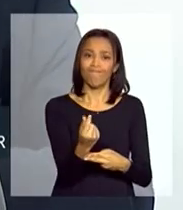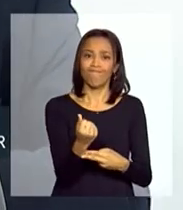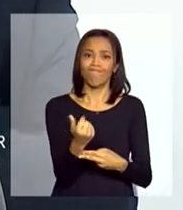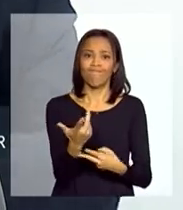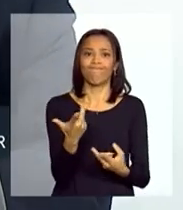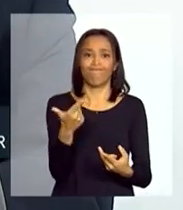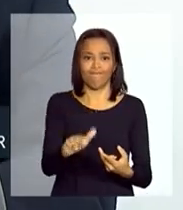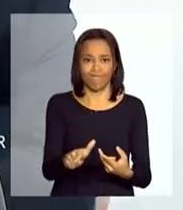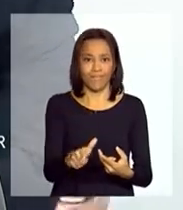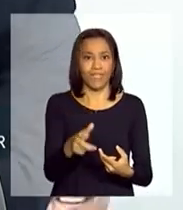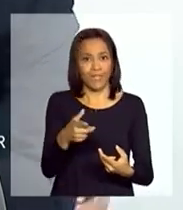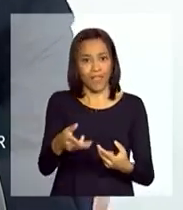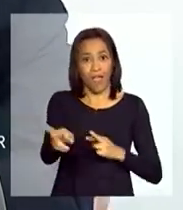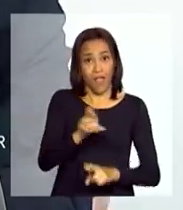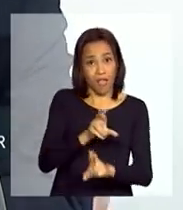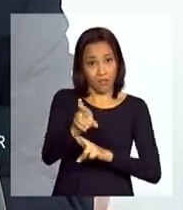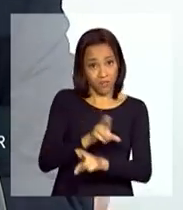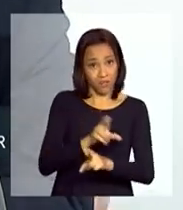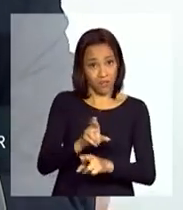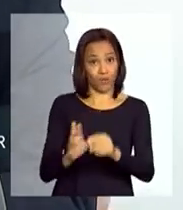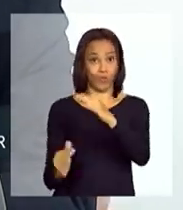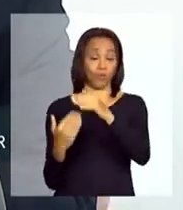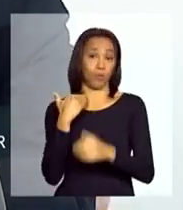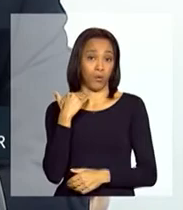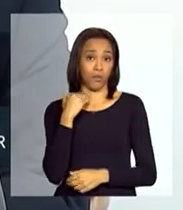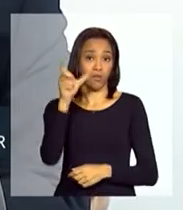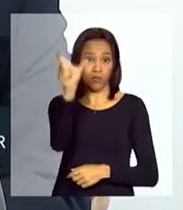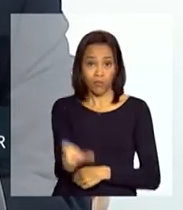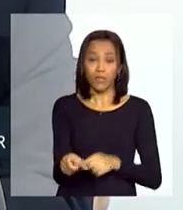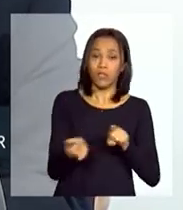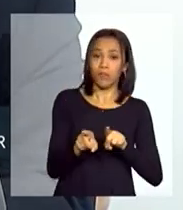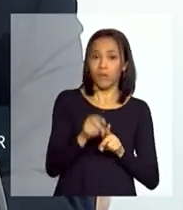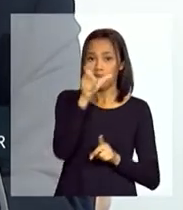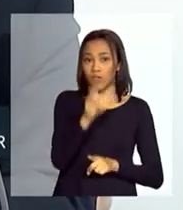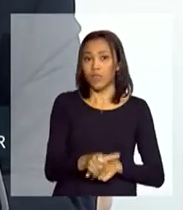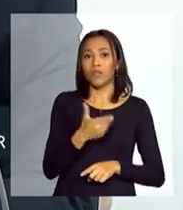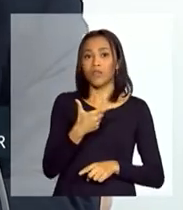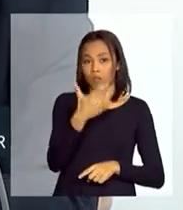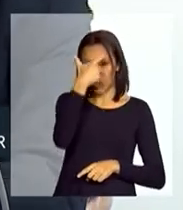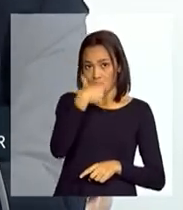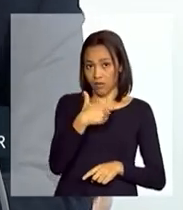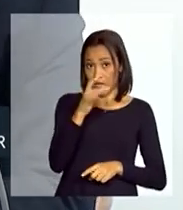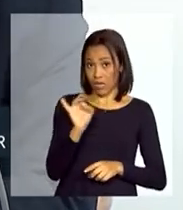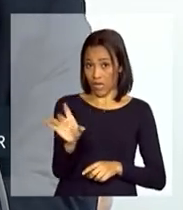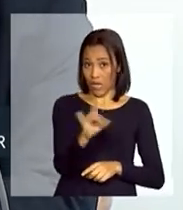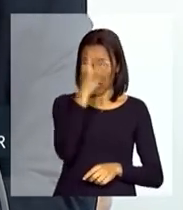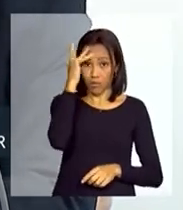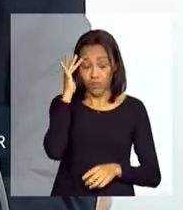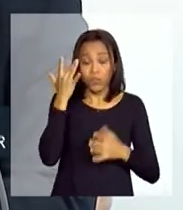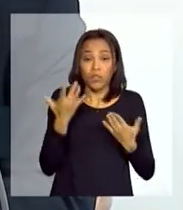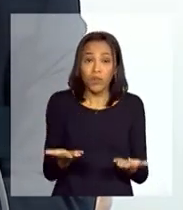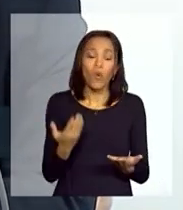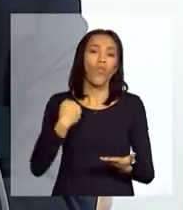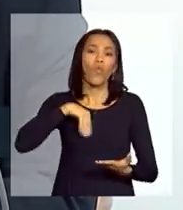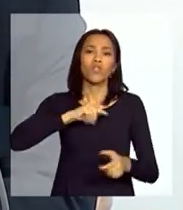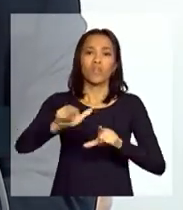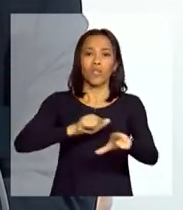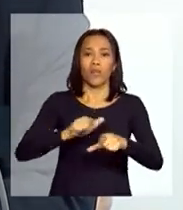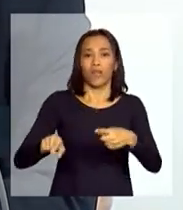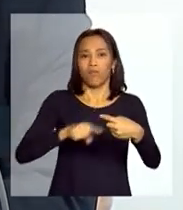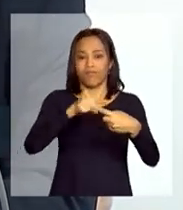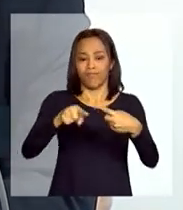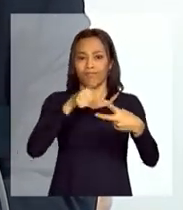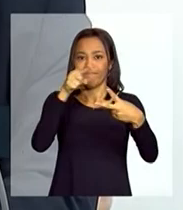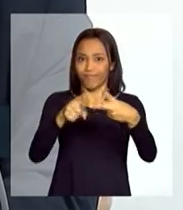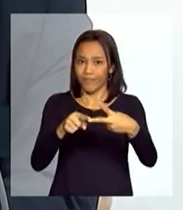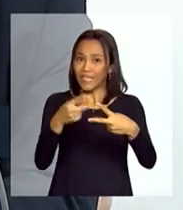a relação dos clientes com os seus bancos com instituições financeiras então nós estamos lidando nas duas ações onde